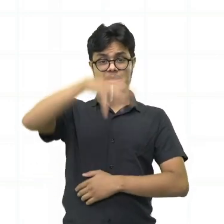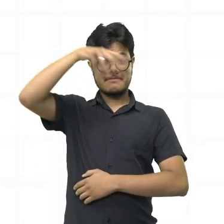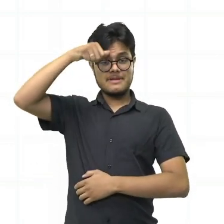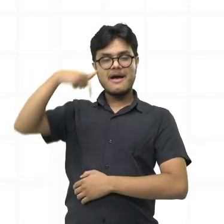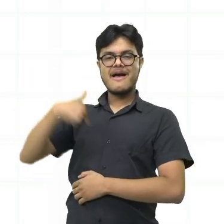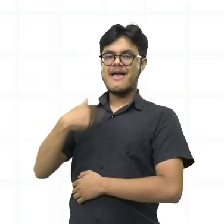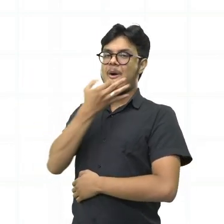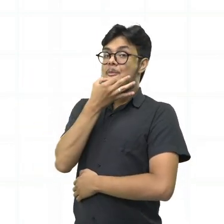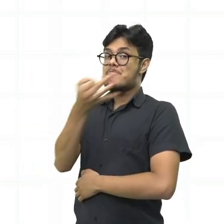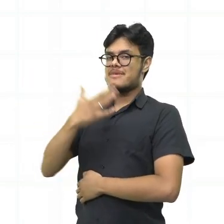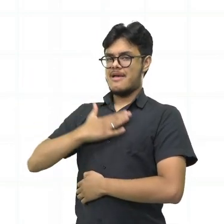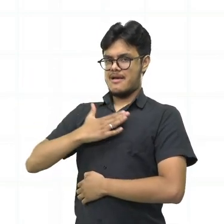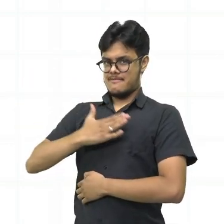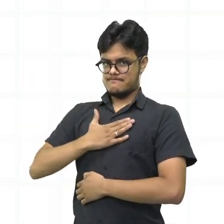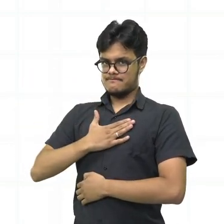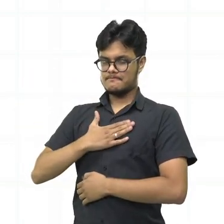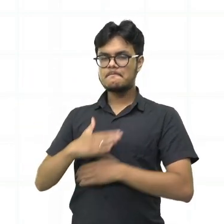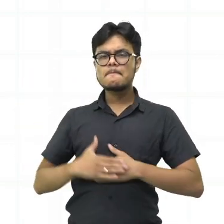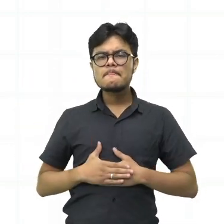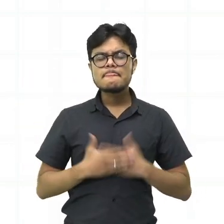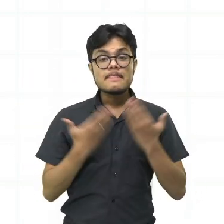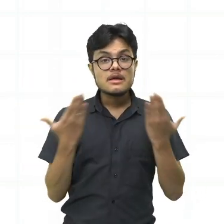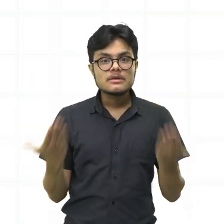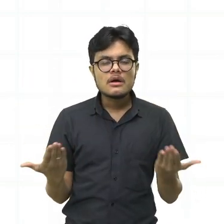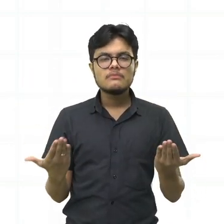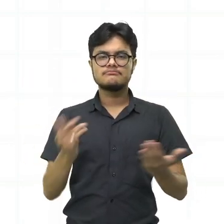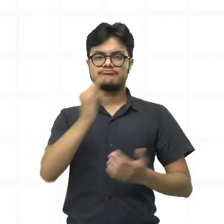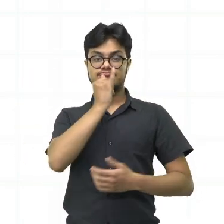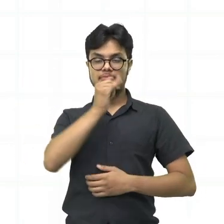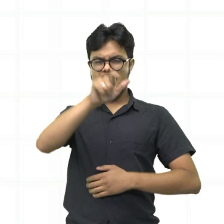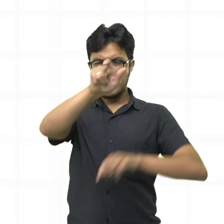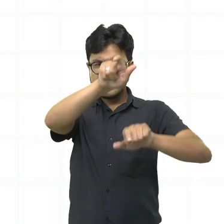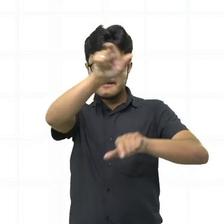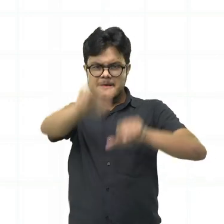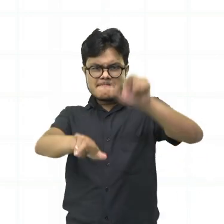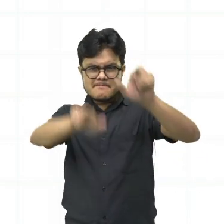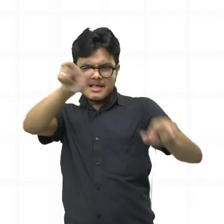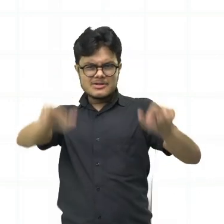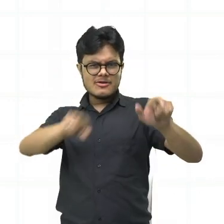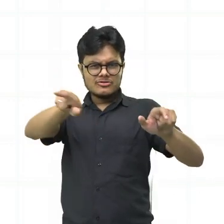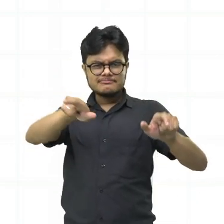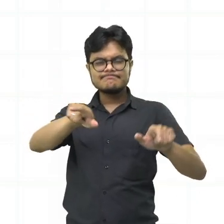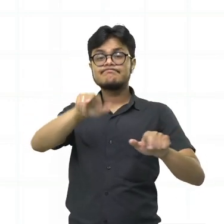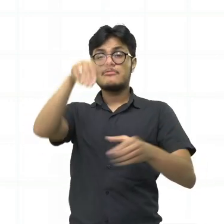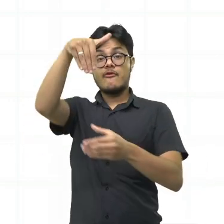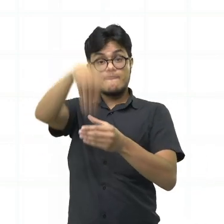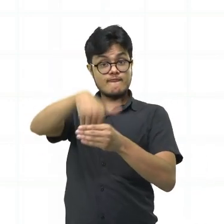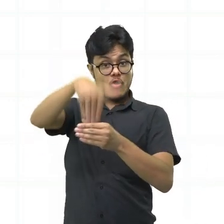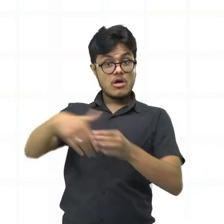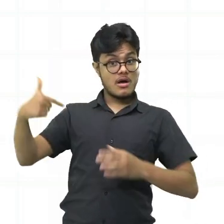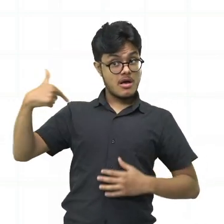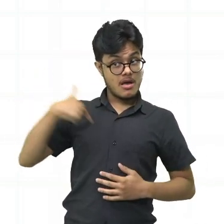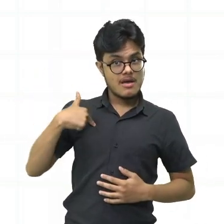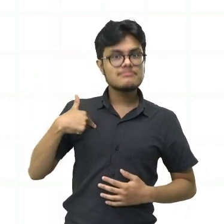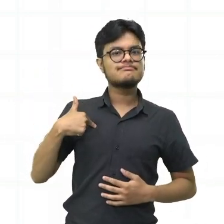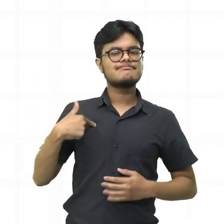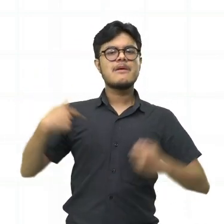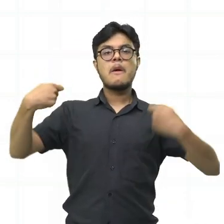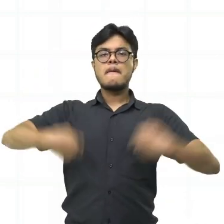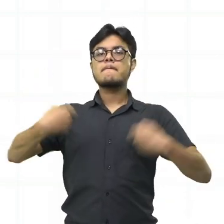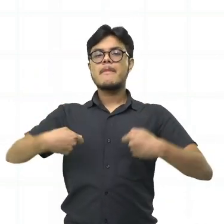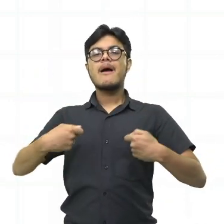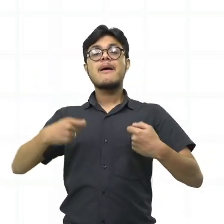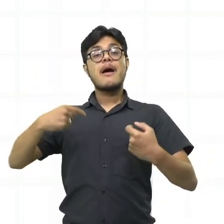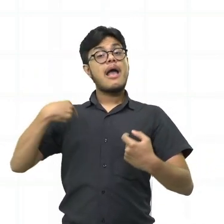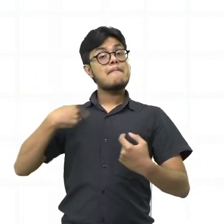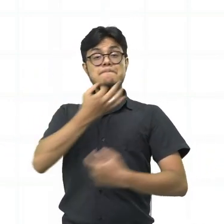de vista, certo? E aí eu quero que o meu eleitor, ele dê o voto dele em mim por causa